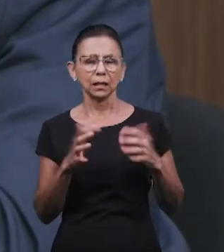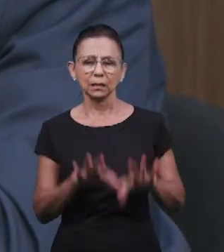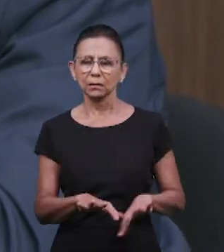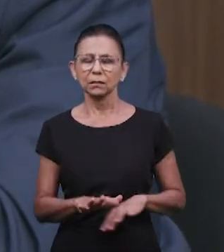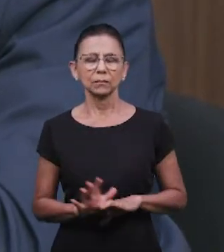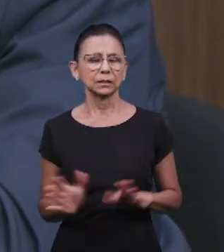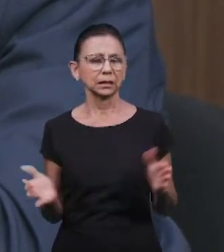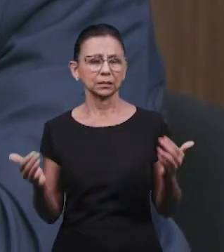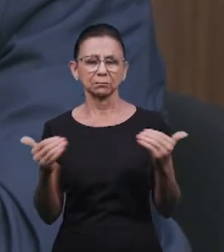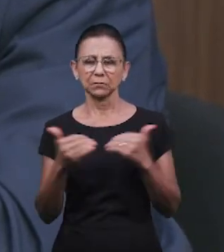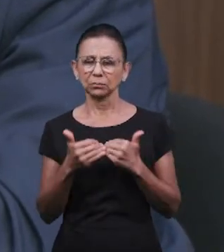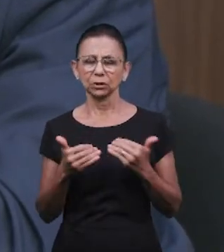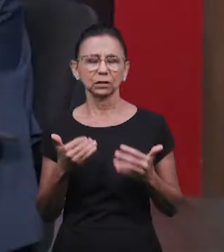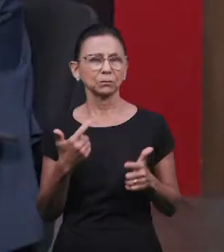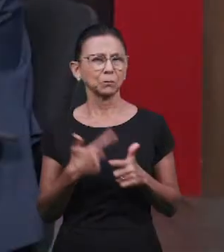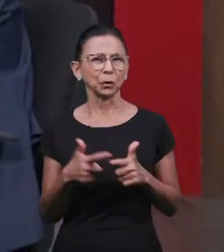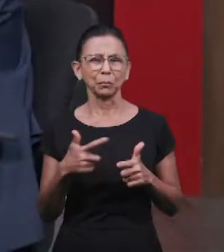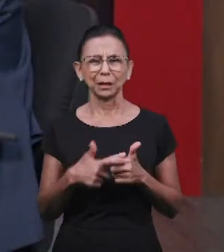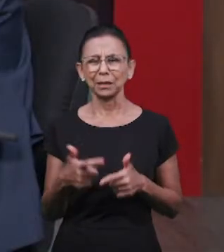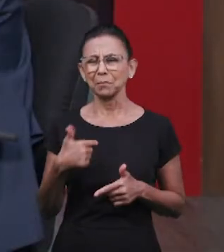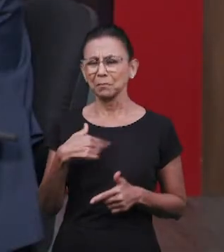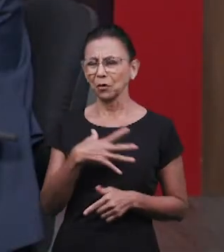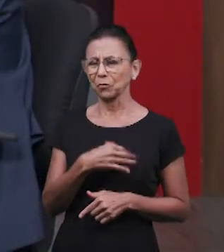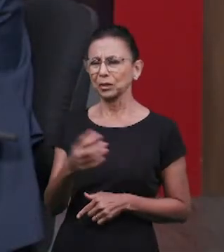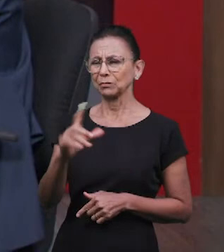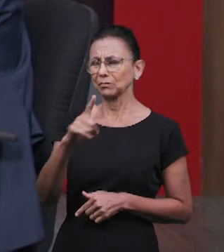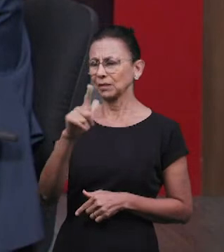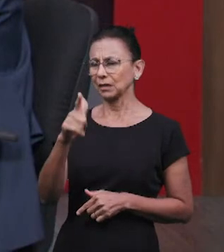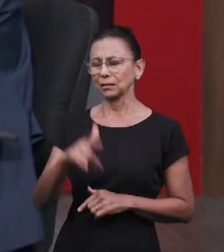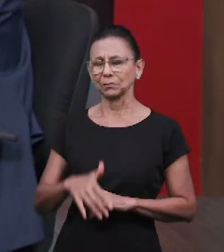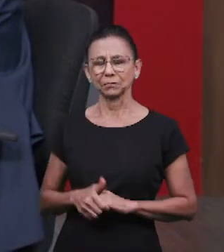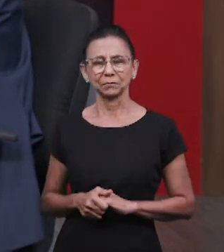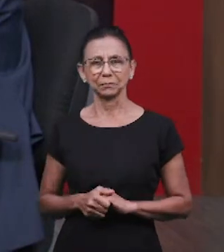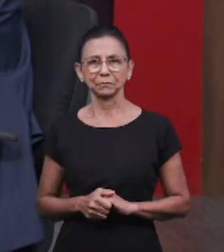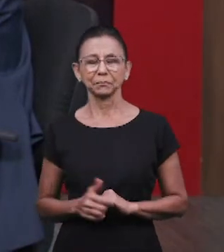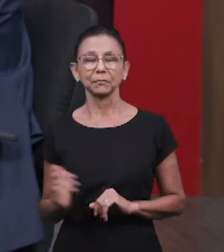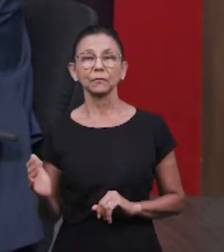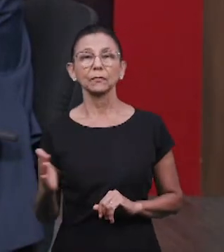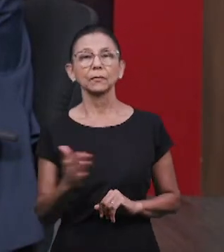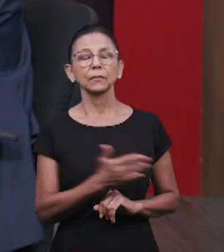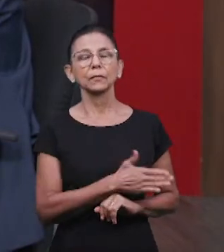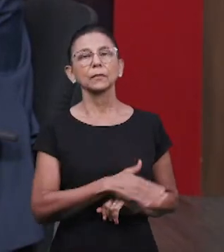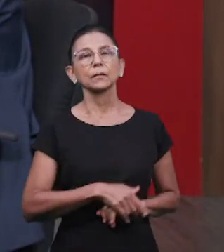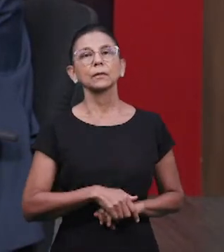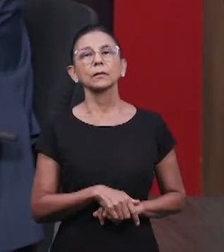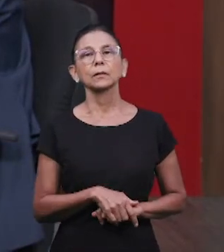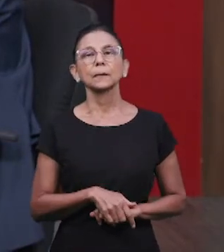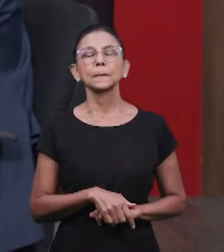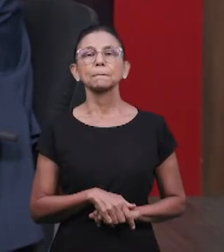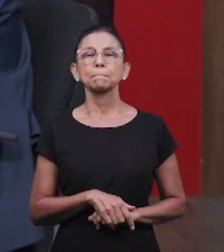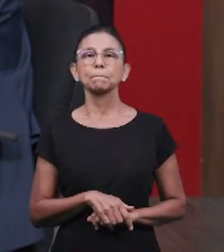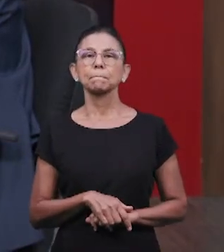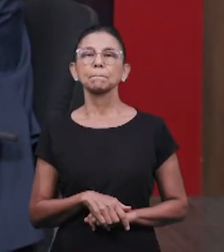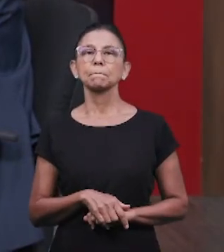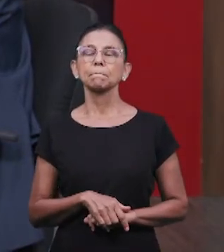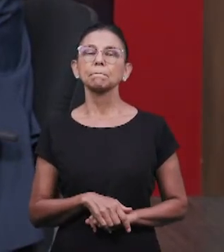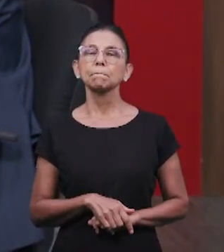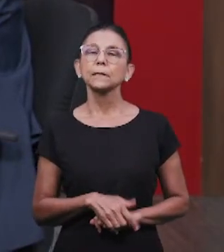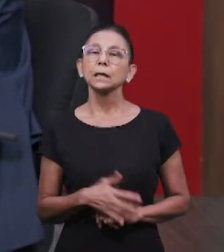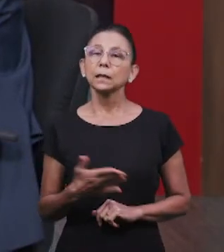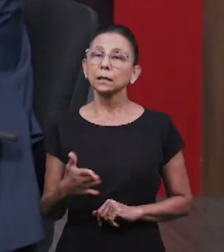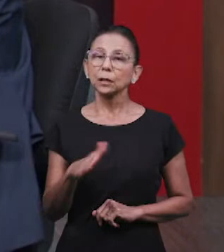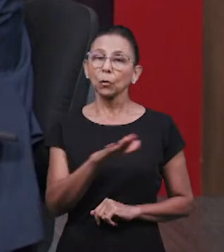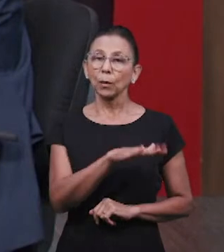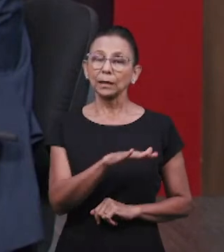extremos que, na verdade, a gente deve fugir deles. Não pode. Aí eu quero fazer uma pergunta, Luiz. A criança, ela, dentro do ambiente